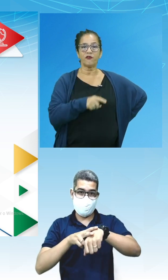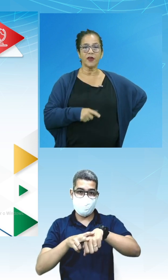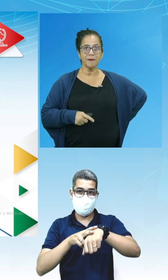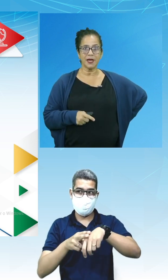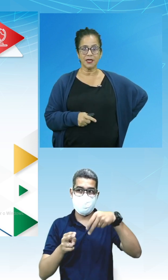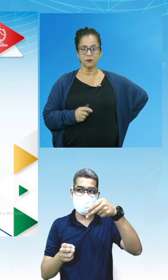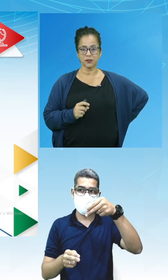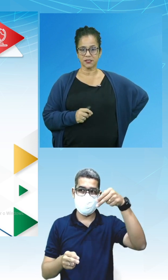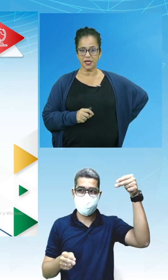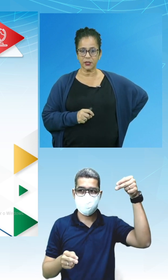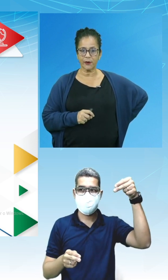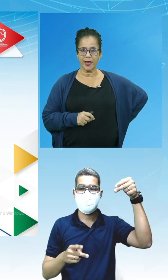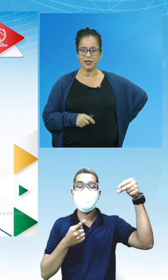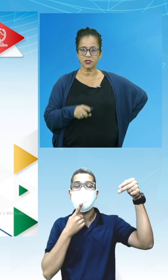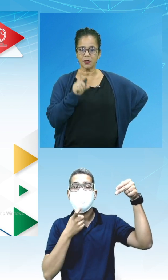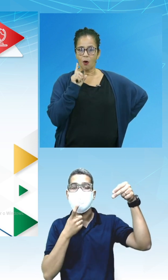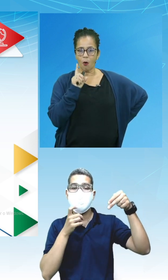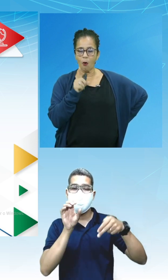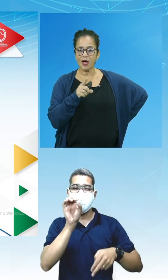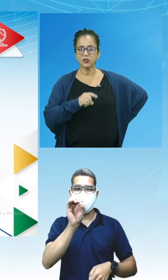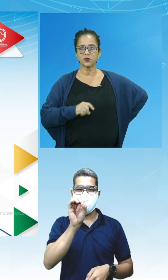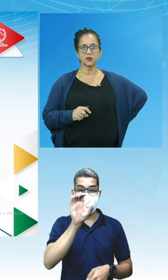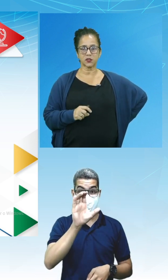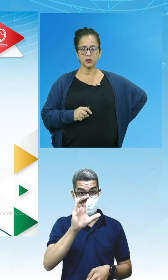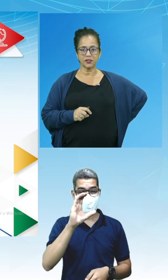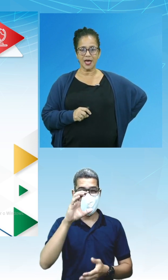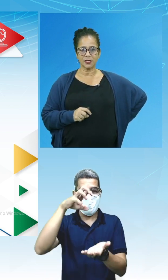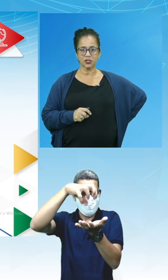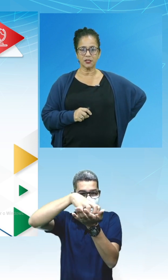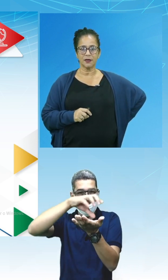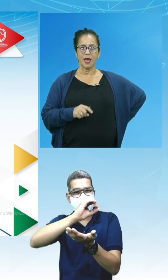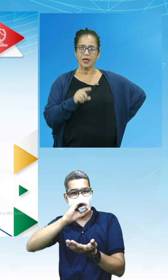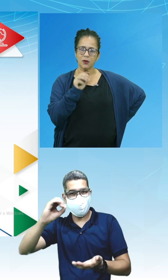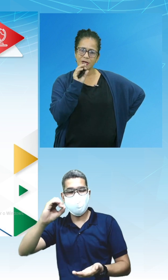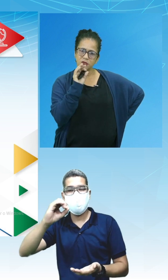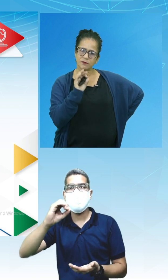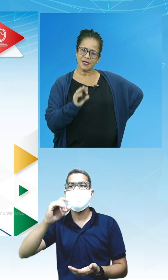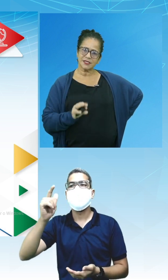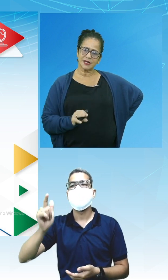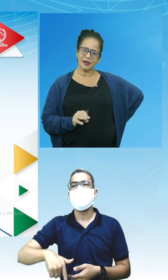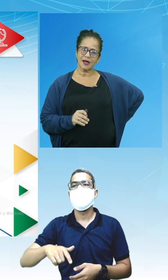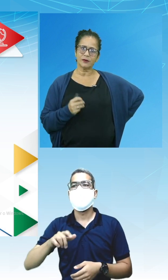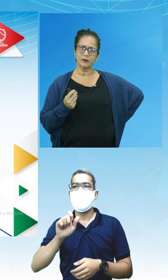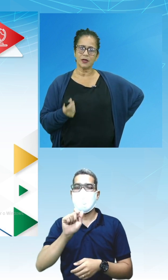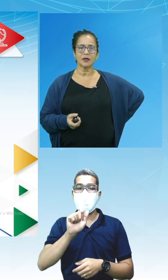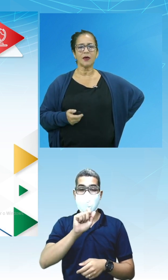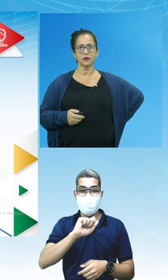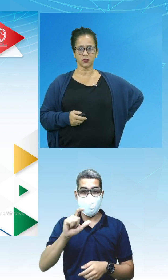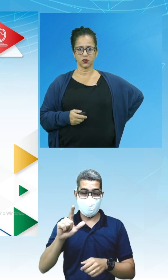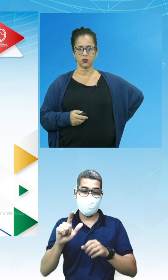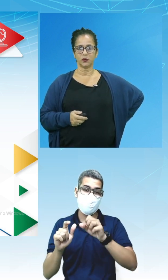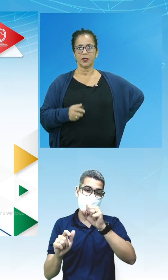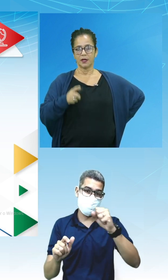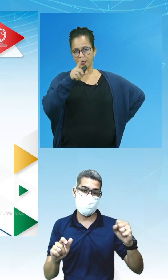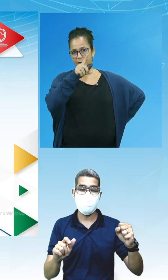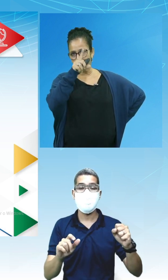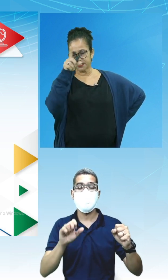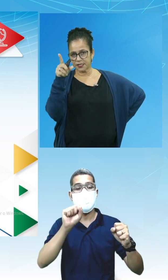o vermelhinho Centro-Oeste, o azul Sudeste e o azul mais claro, que é o